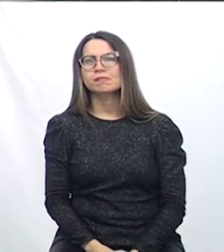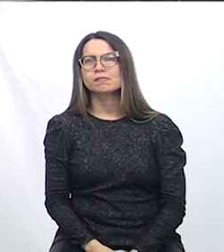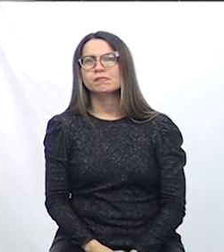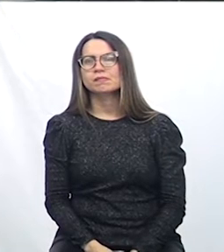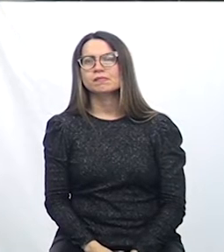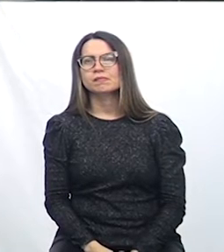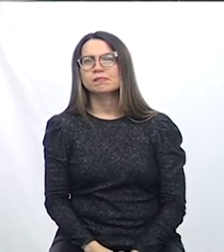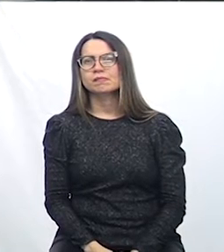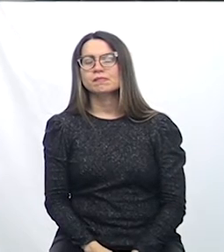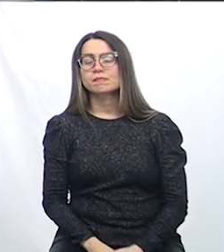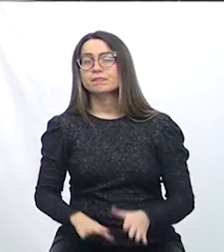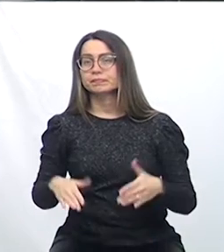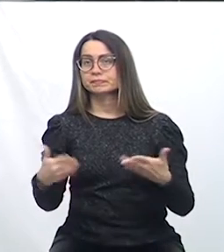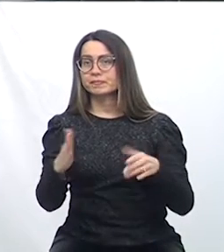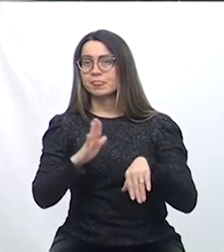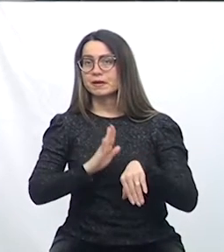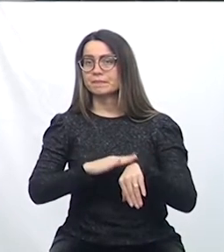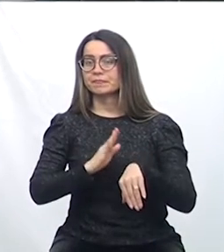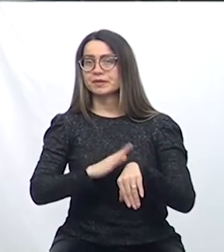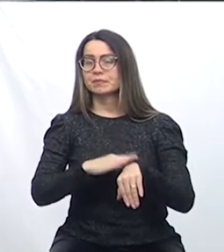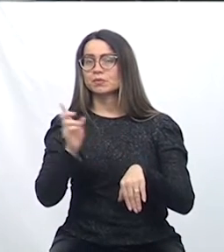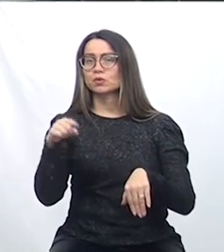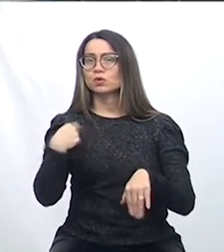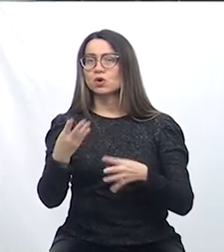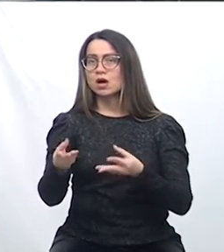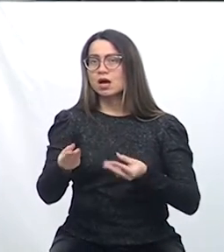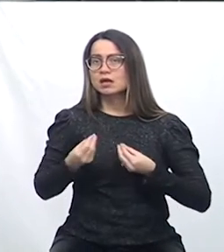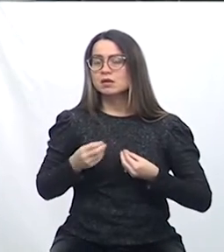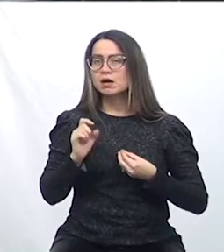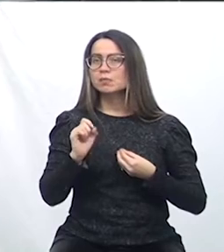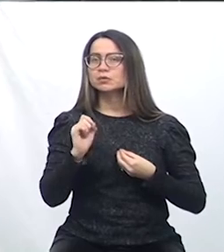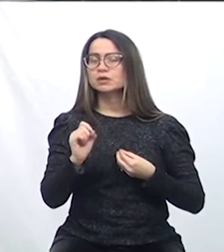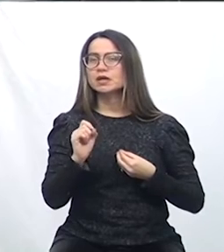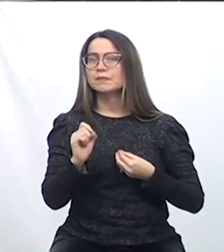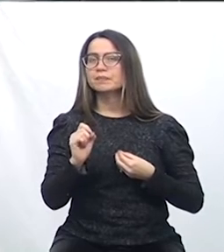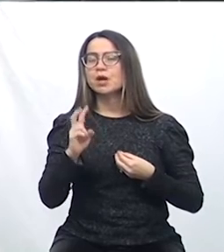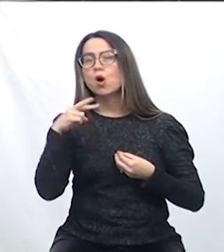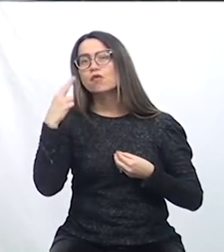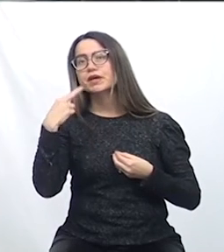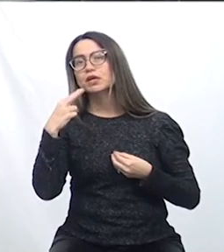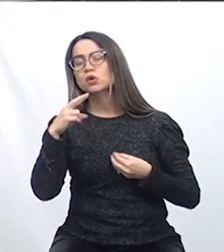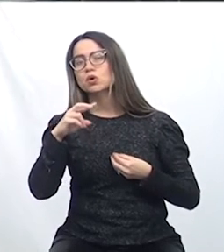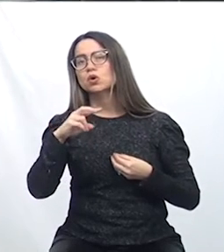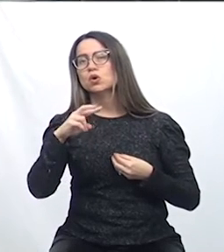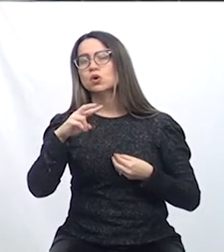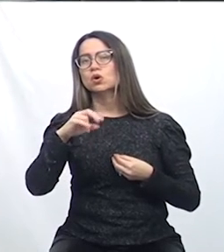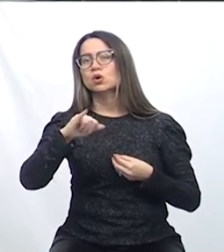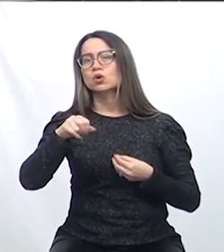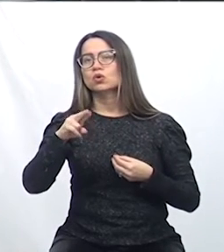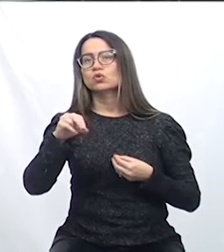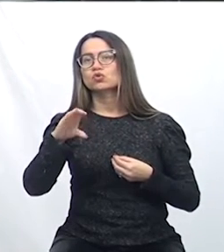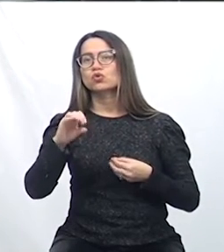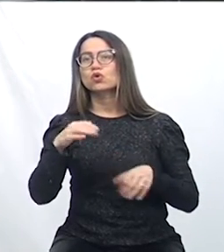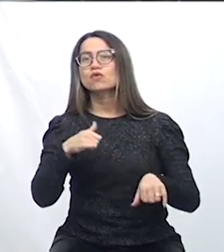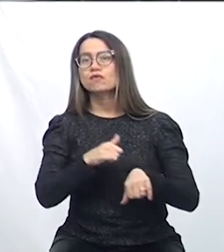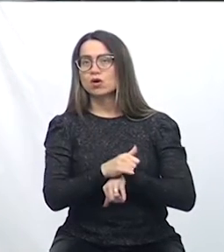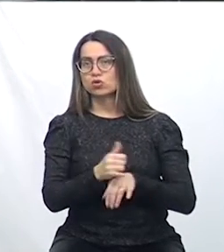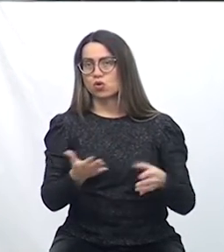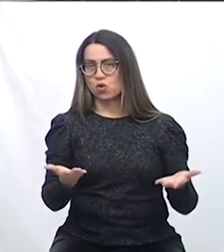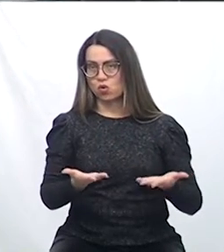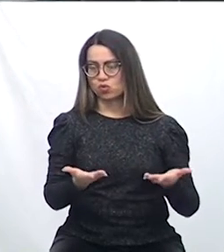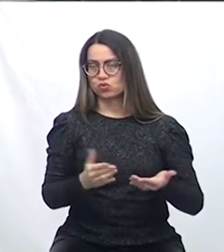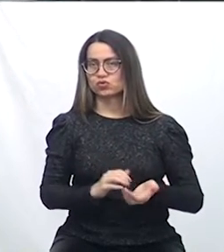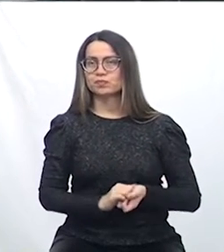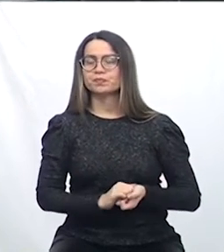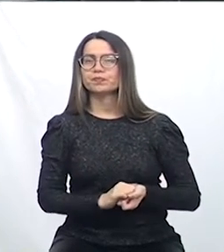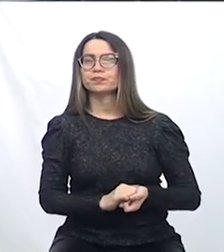Em tempo, nós recebemos a justificativa de ausência do vereador Júlio César Kaminski.